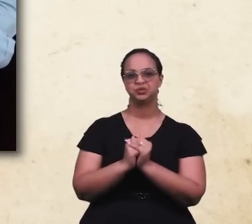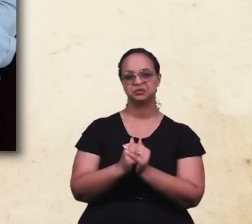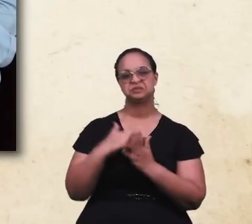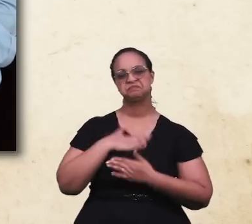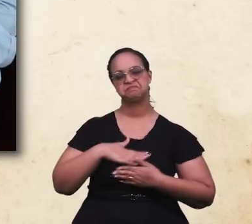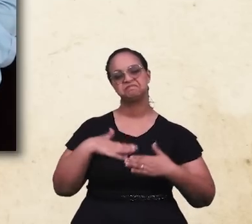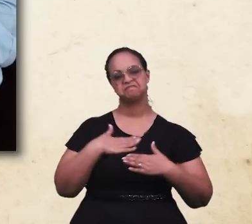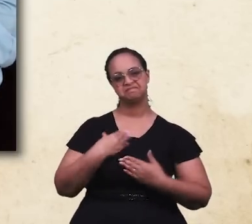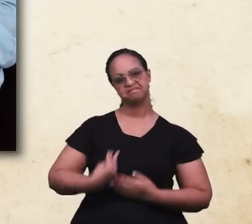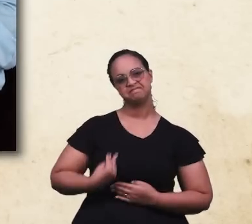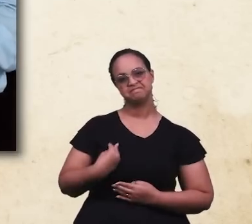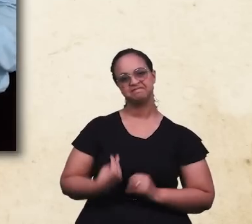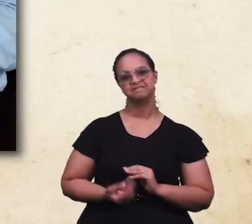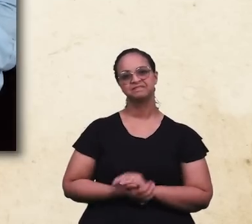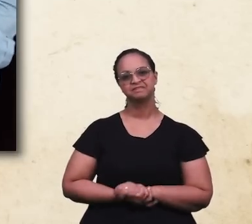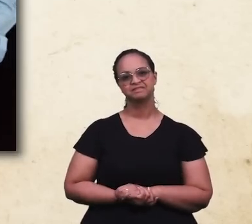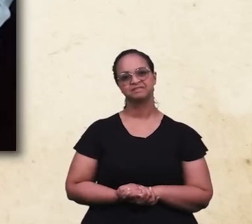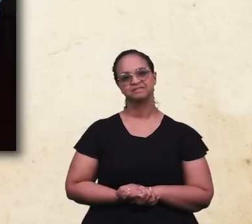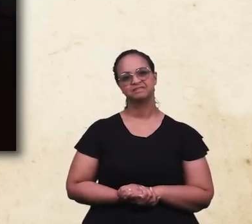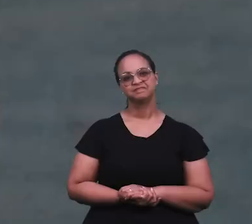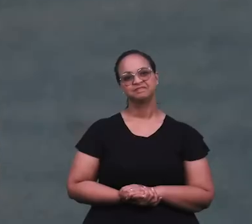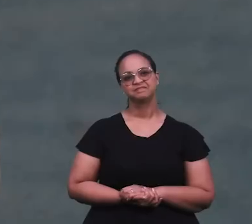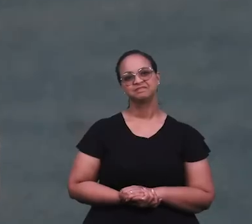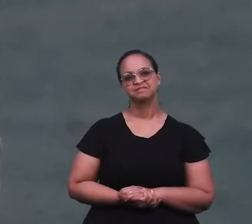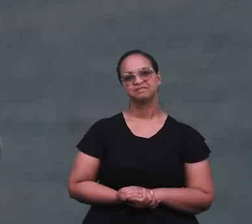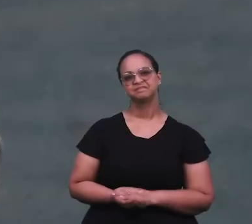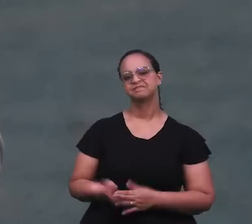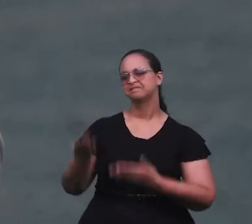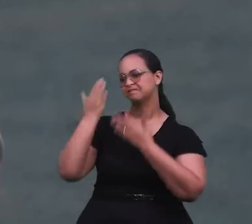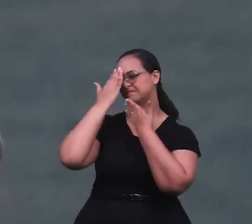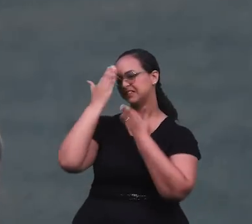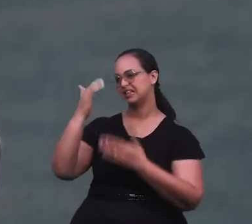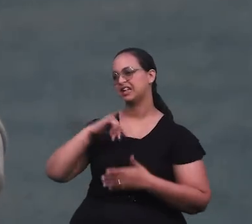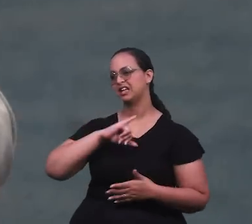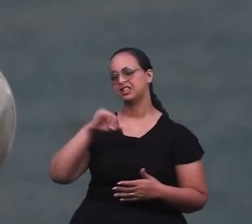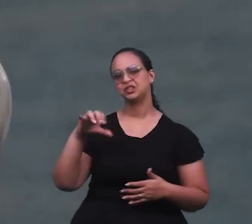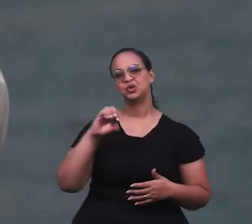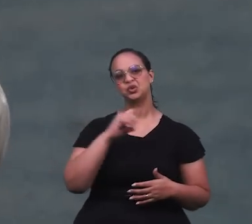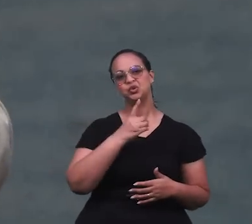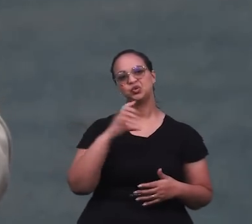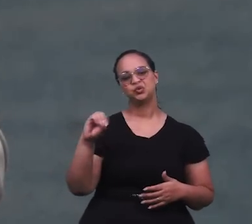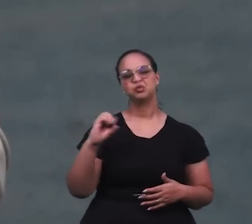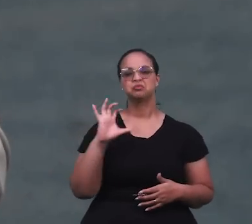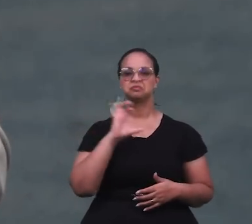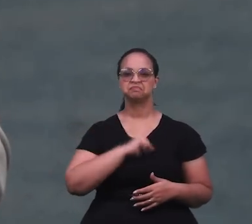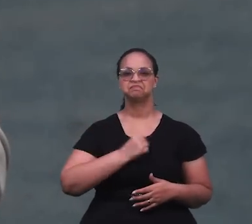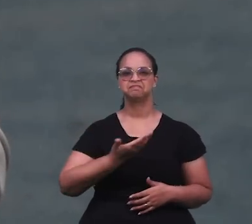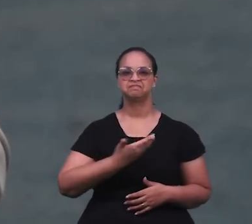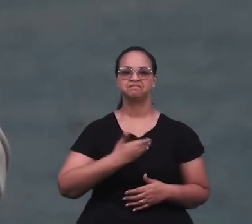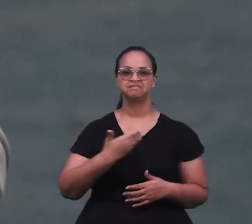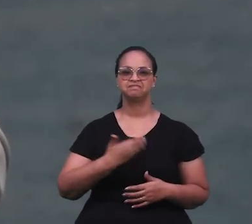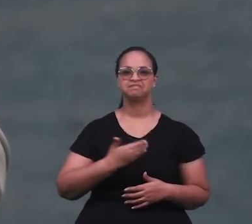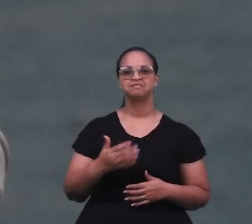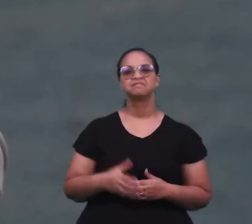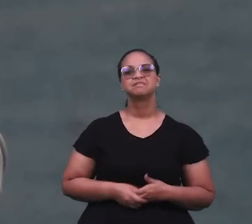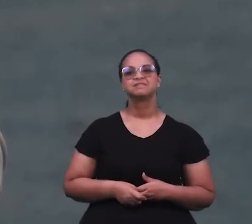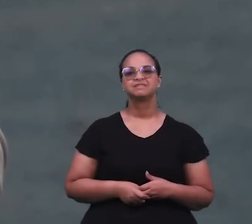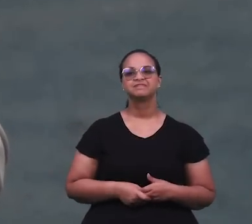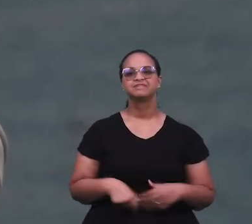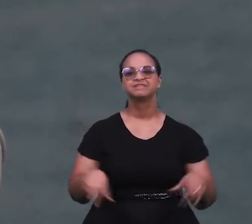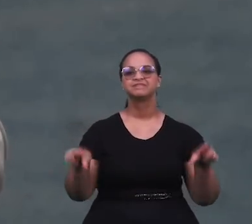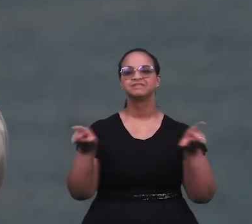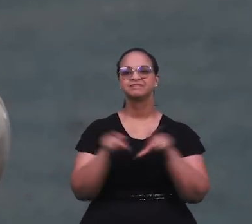Jesus. Foi um prazer participar com vocês. Obrigado, João, por sua participação, querido companheiro, pastor João da Mata, que